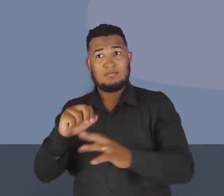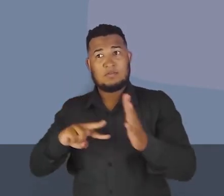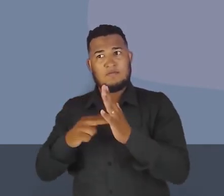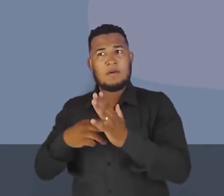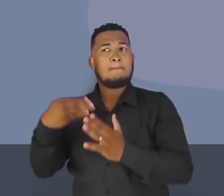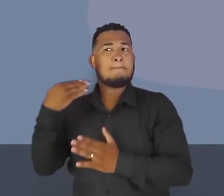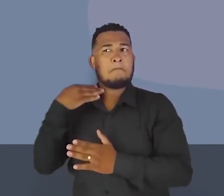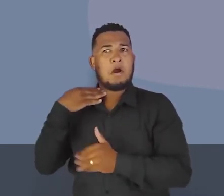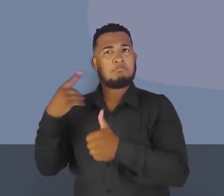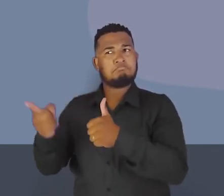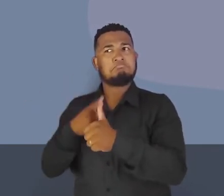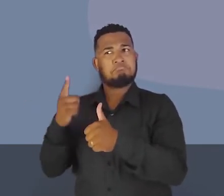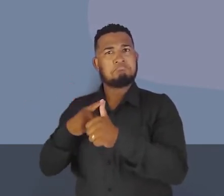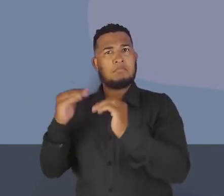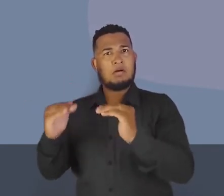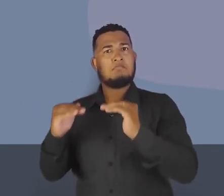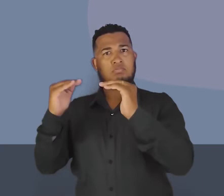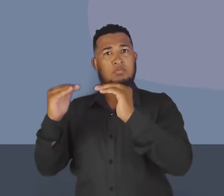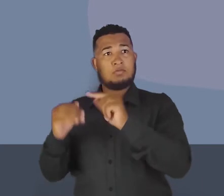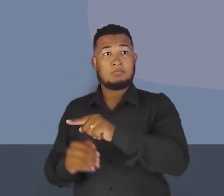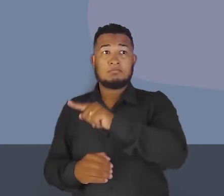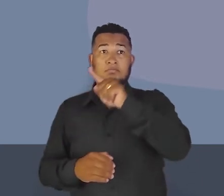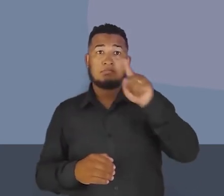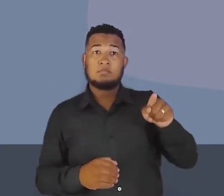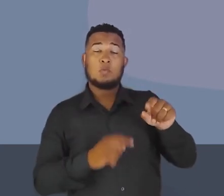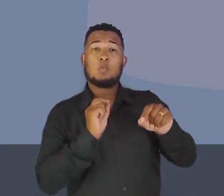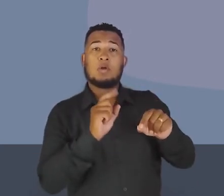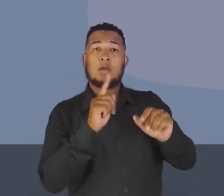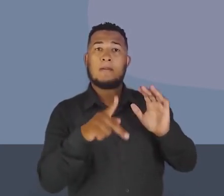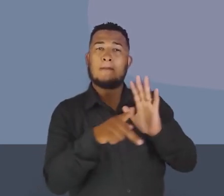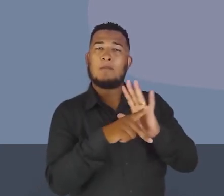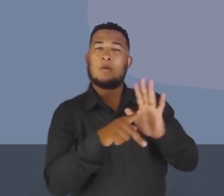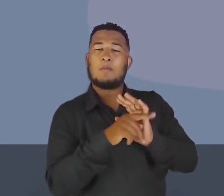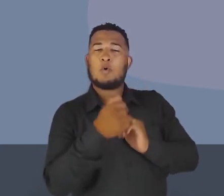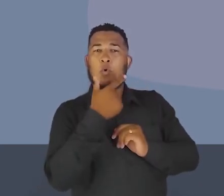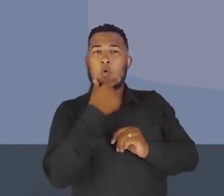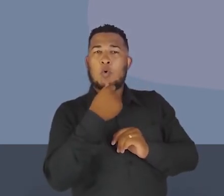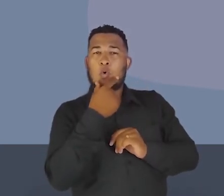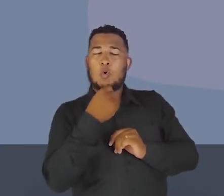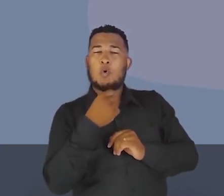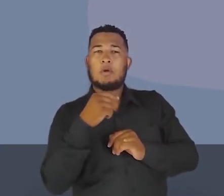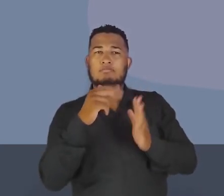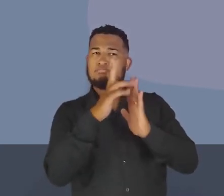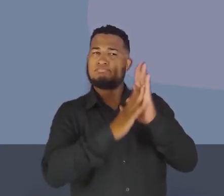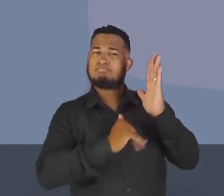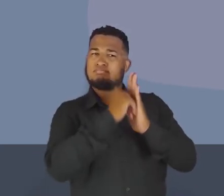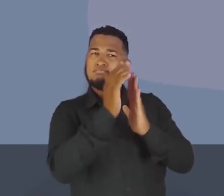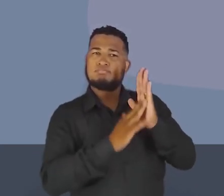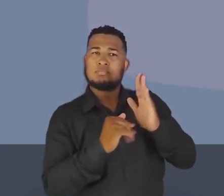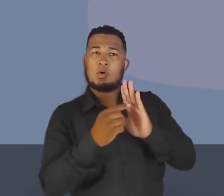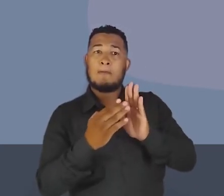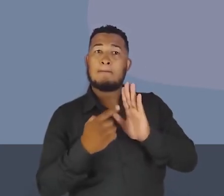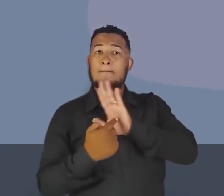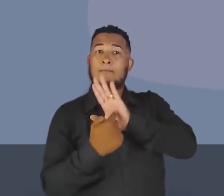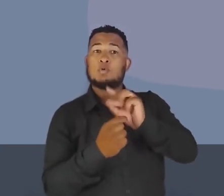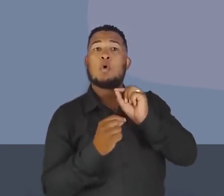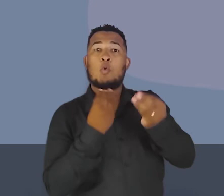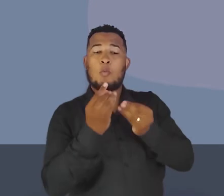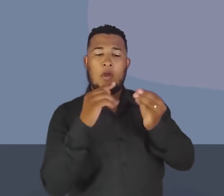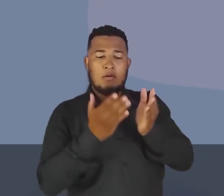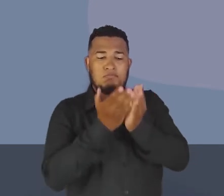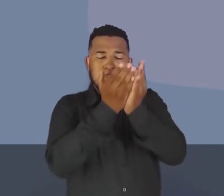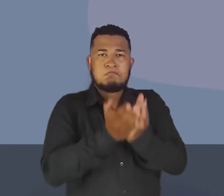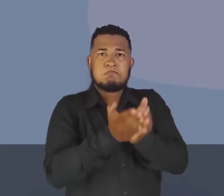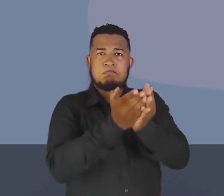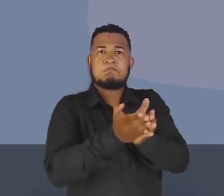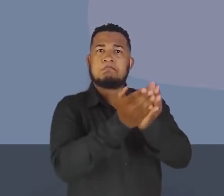em primeiro lugar. E na imagem da esquerda, uma imagem do Johann Moritz Rugendas, que mostra o navio negreiro, o navio em que